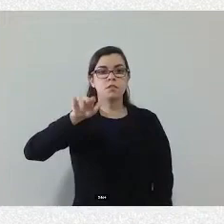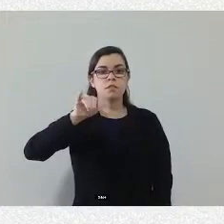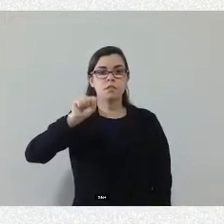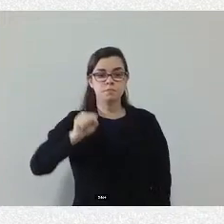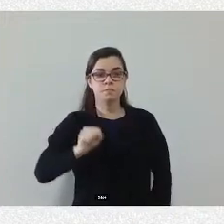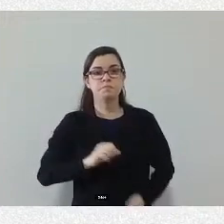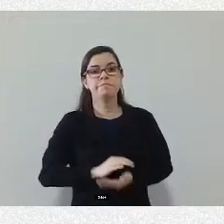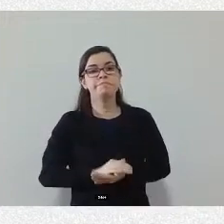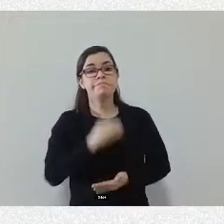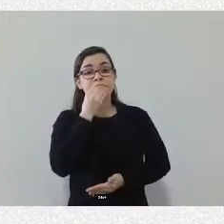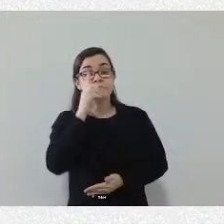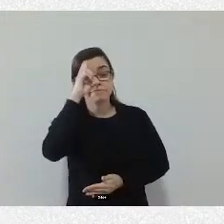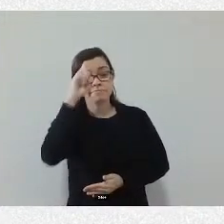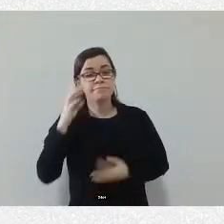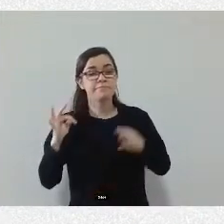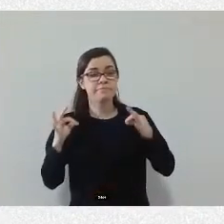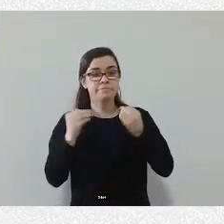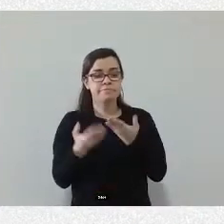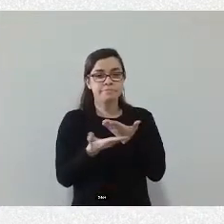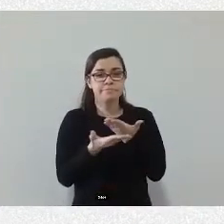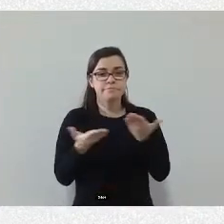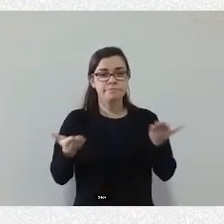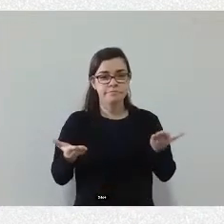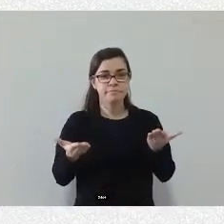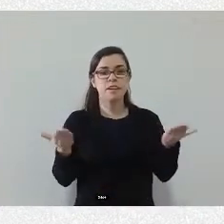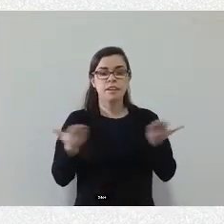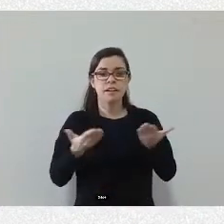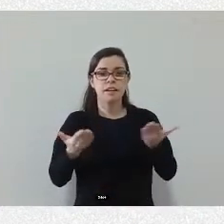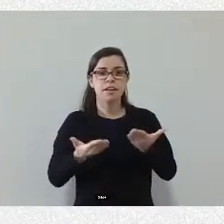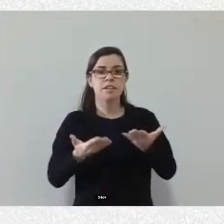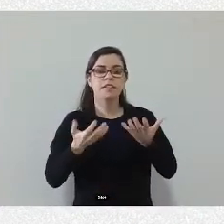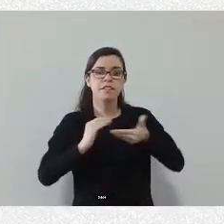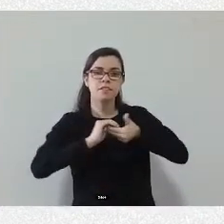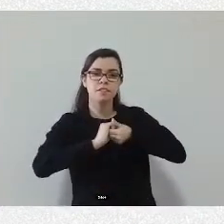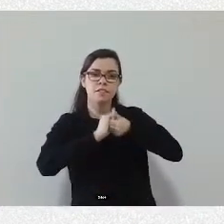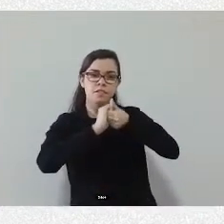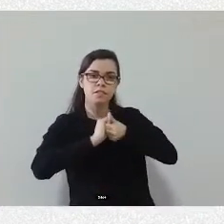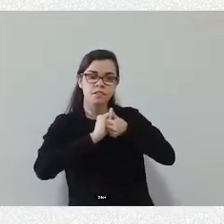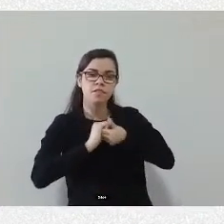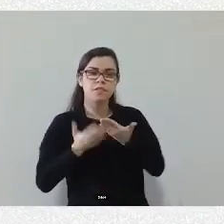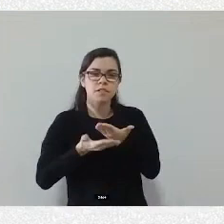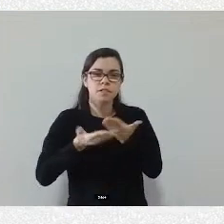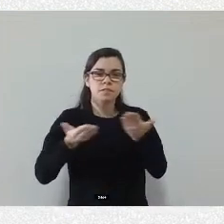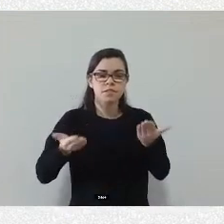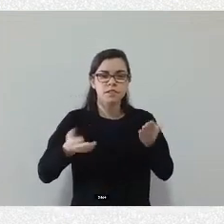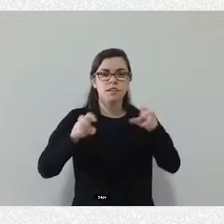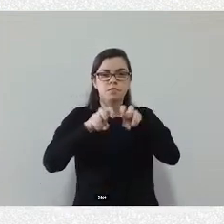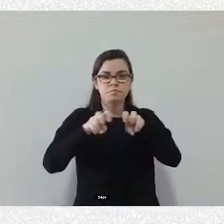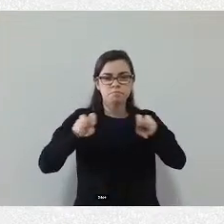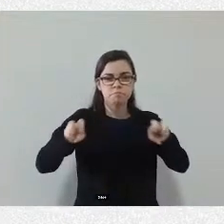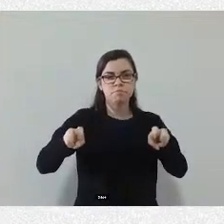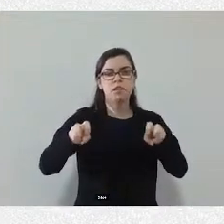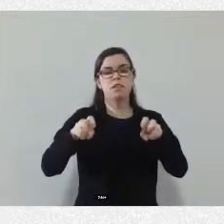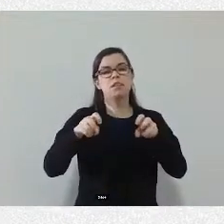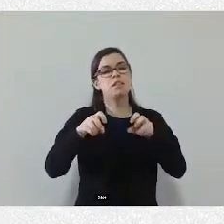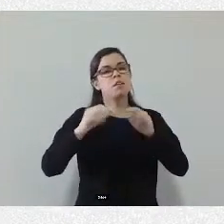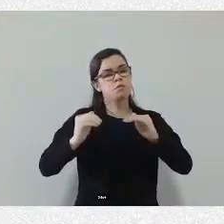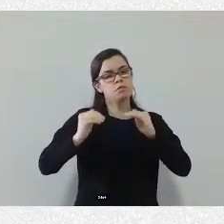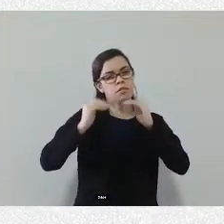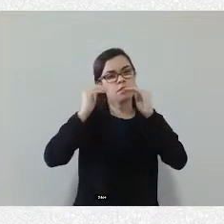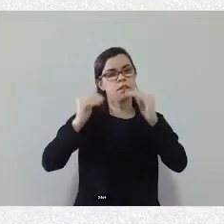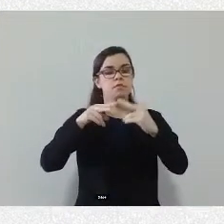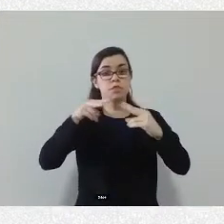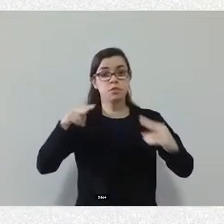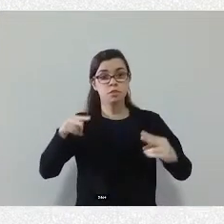Primeiramente, gostaria de cumprimentar as autoridades aqui presentes nessa sessão virtual e dizer que é uma grande honra e um